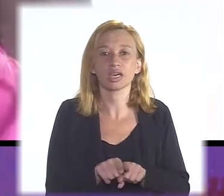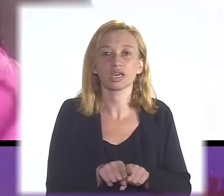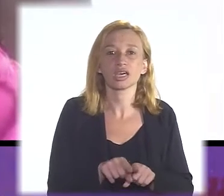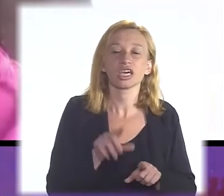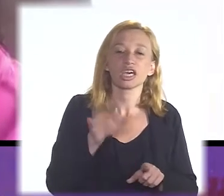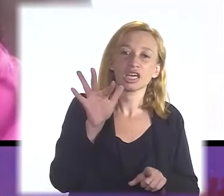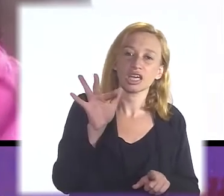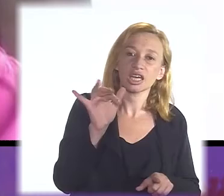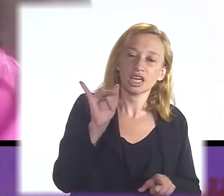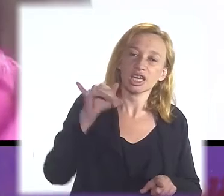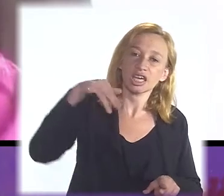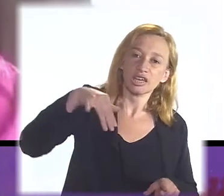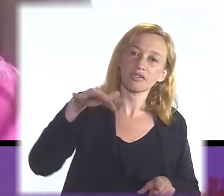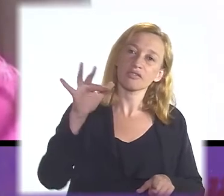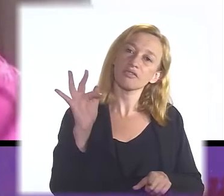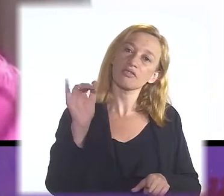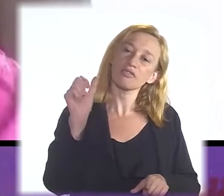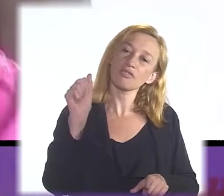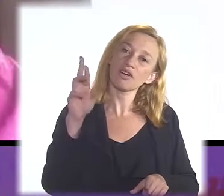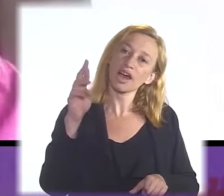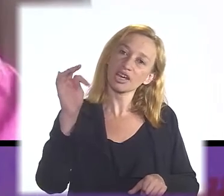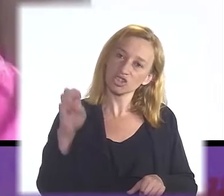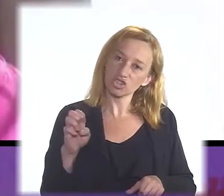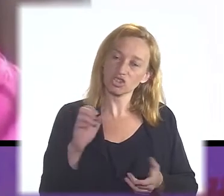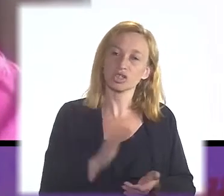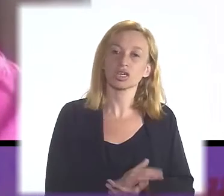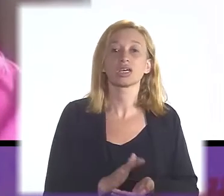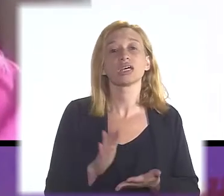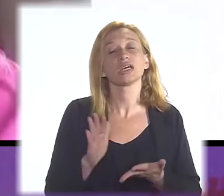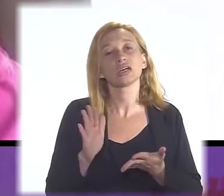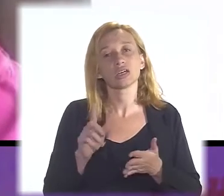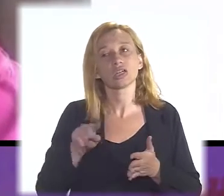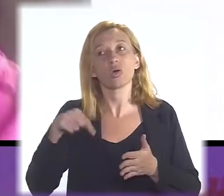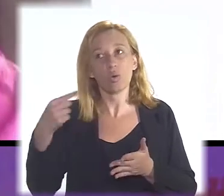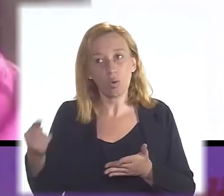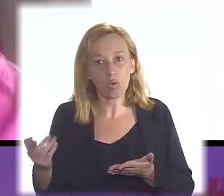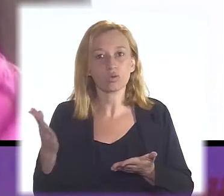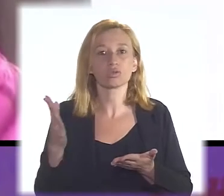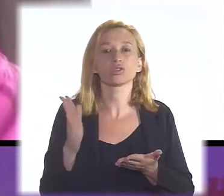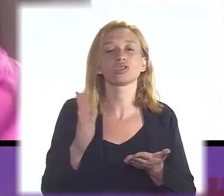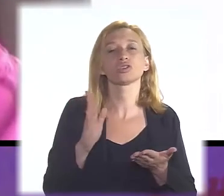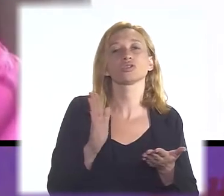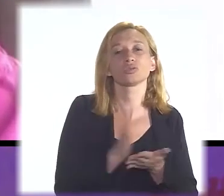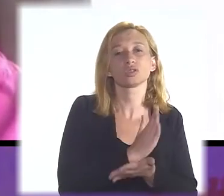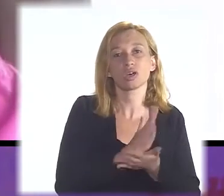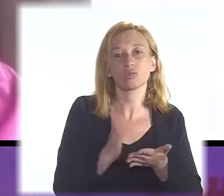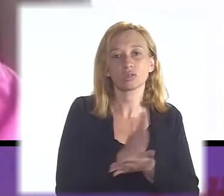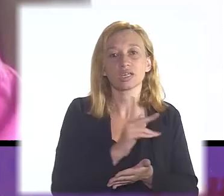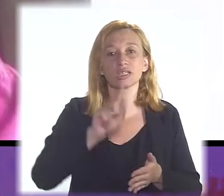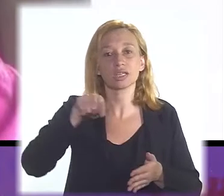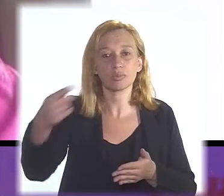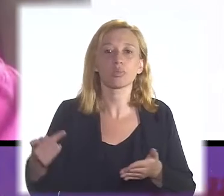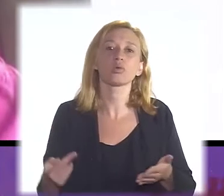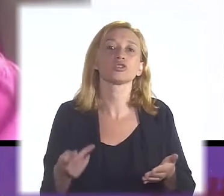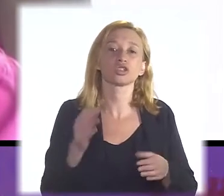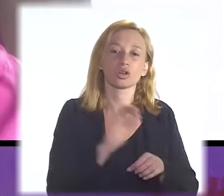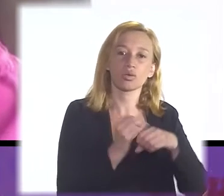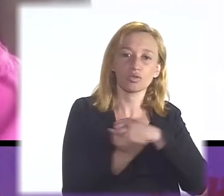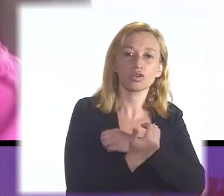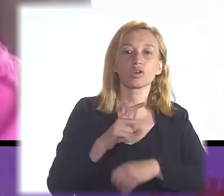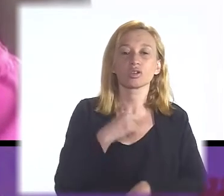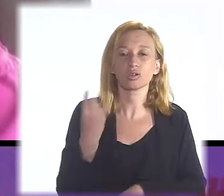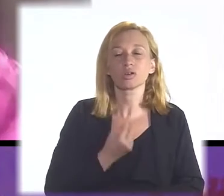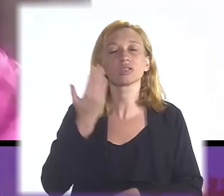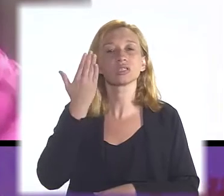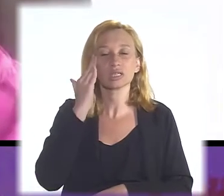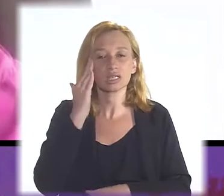insuficiência cardíaca, até um infarto agudo do miocárdio, isso na fase aguda. Mas existem sequelas que ocorrem até meses depois da Covid. O que a